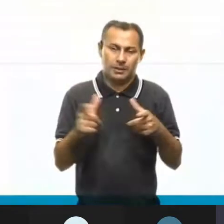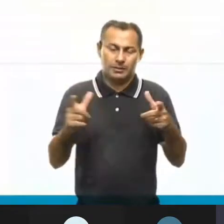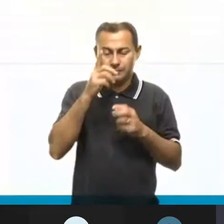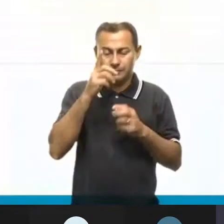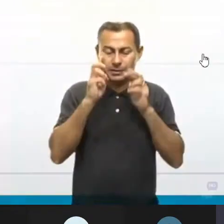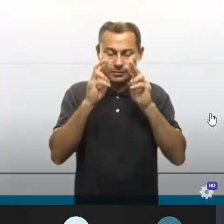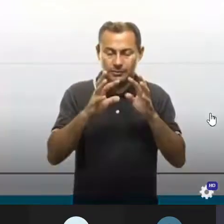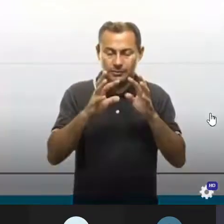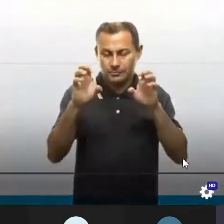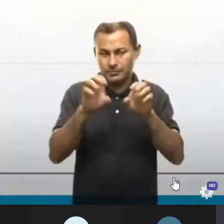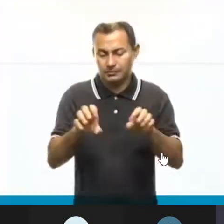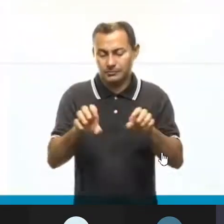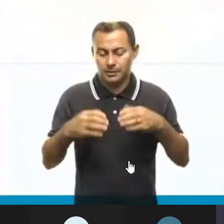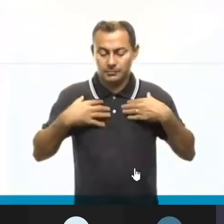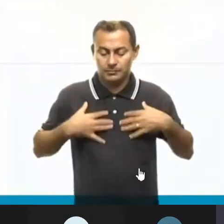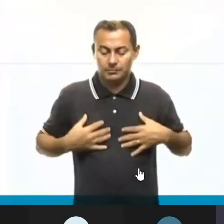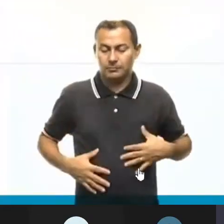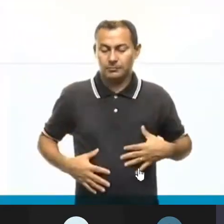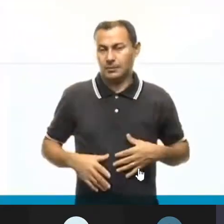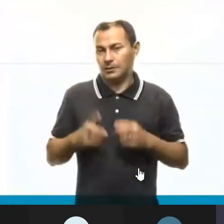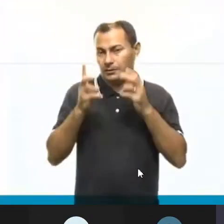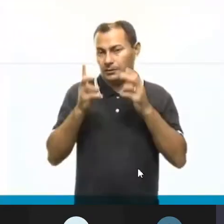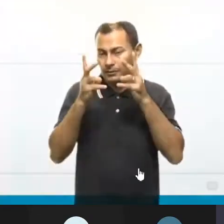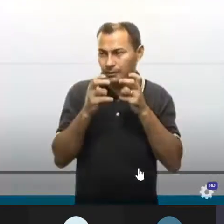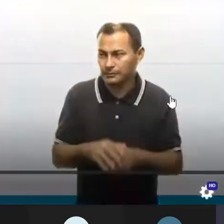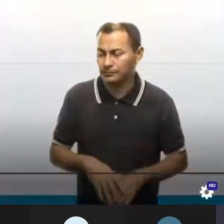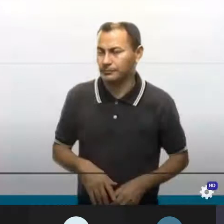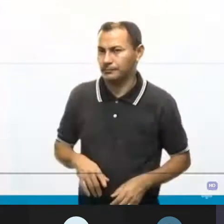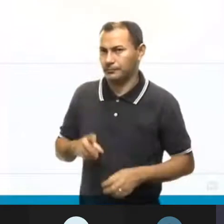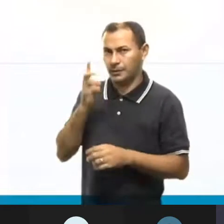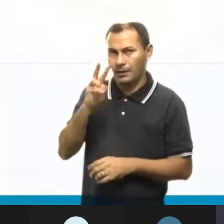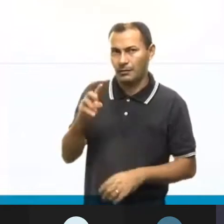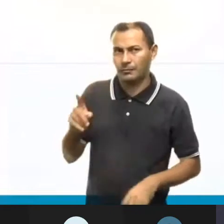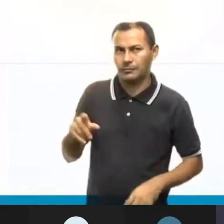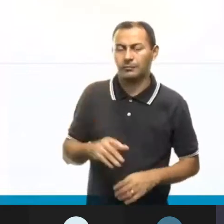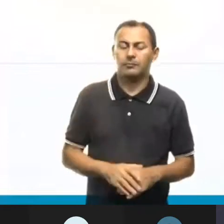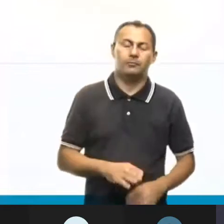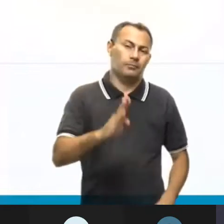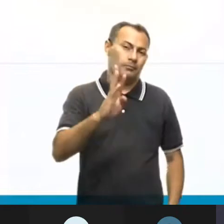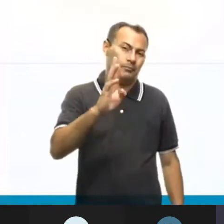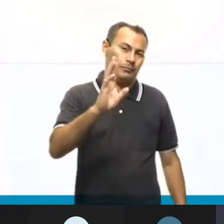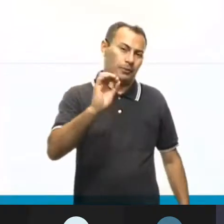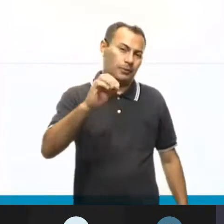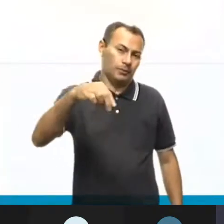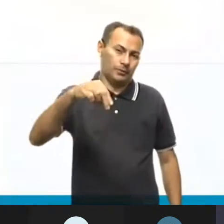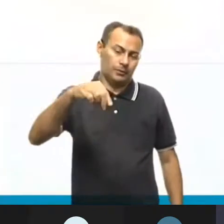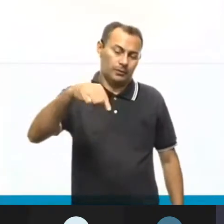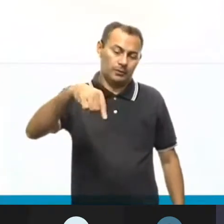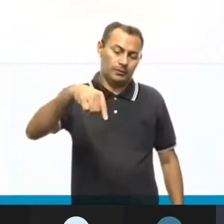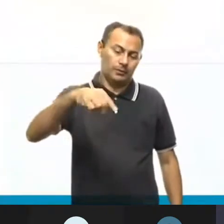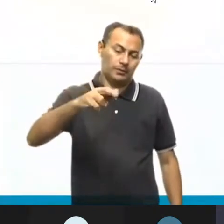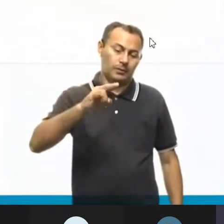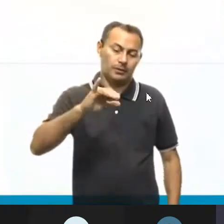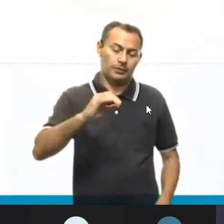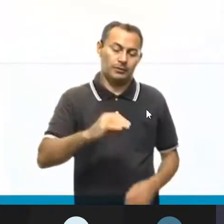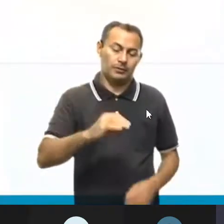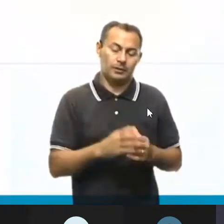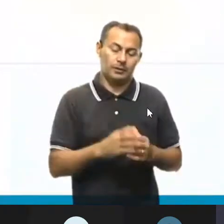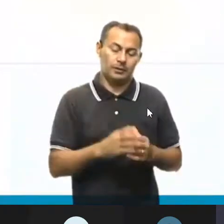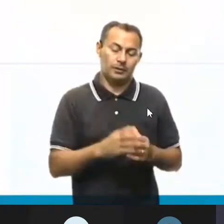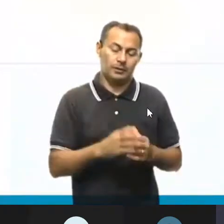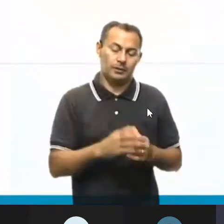gente identifica toda essa estrutura do pulmão e a gente vai observar, ó, isso aqui, ó, brônquio intrapulmonar. Nós vamos